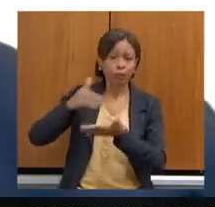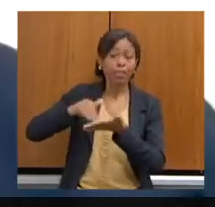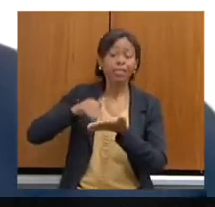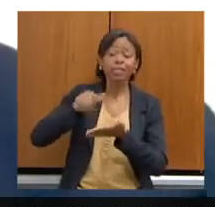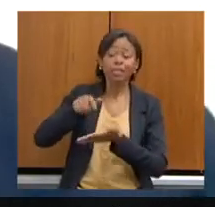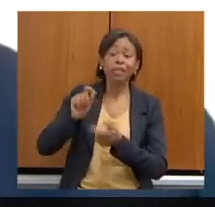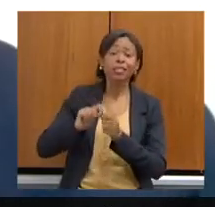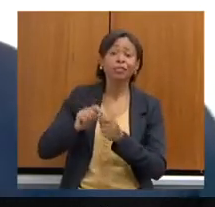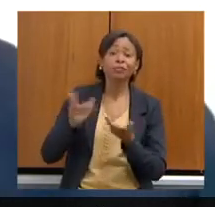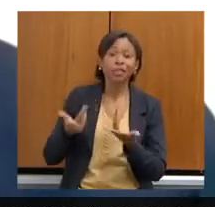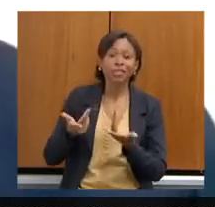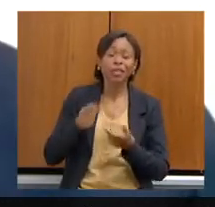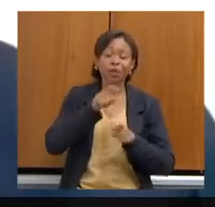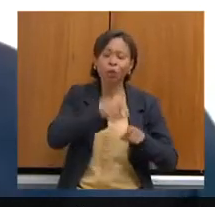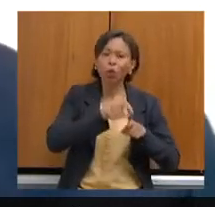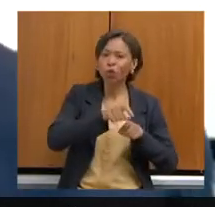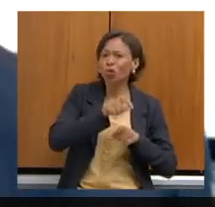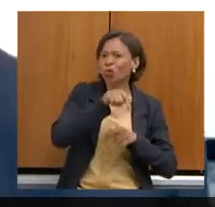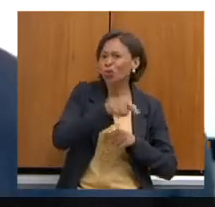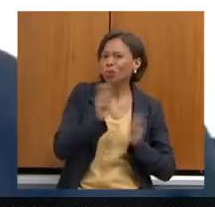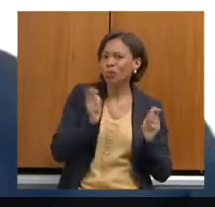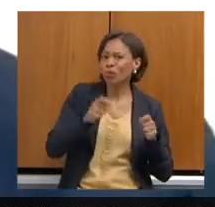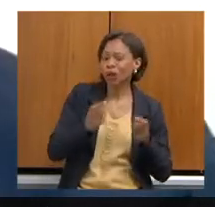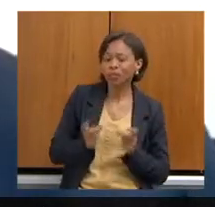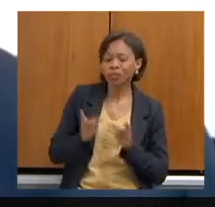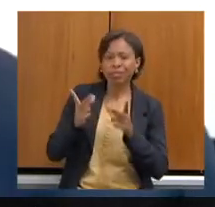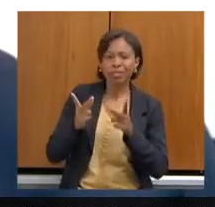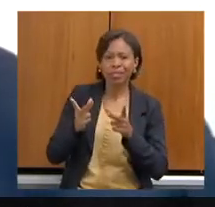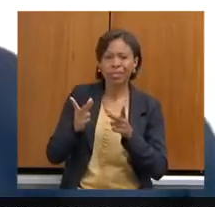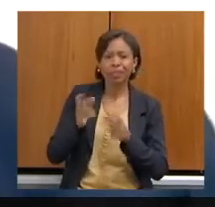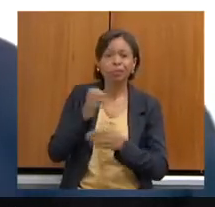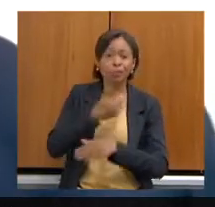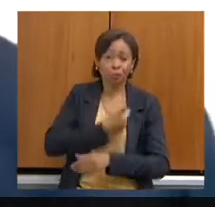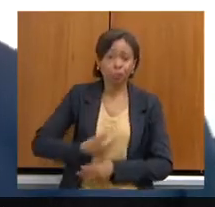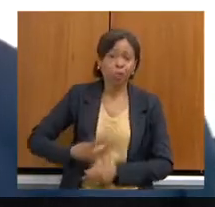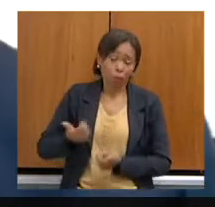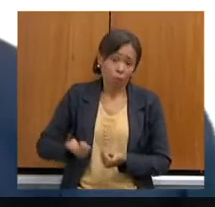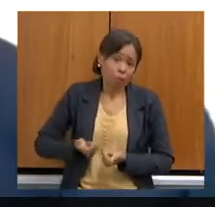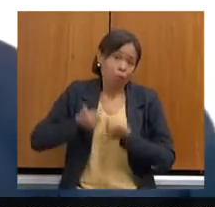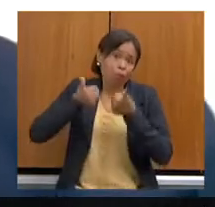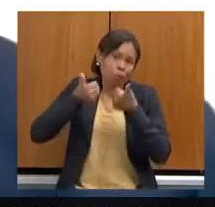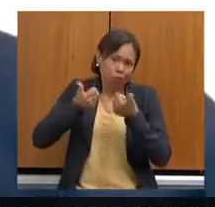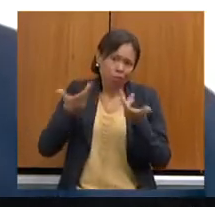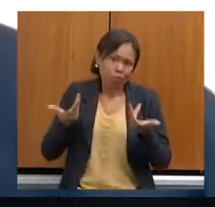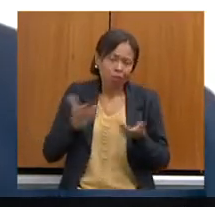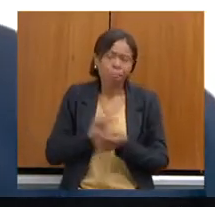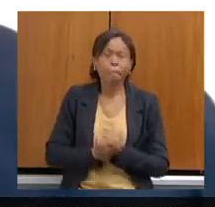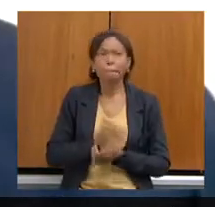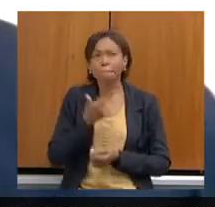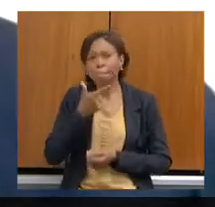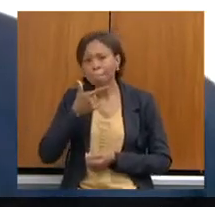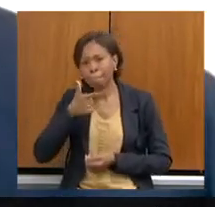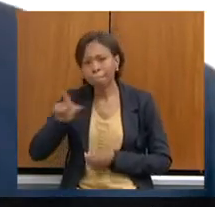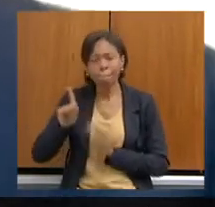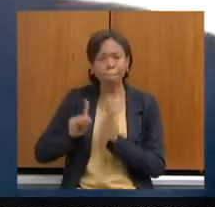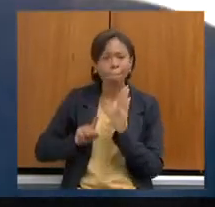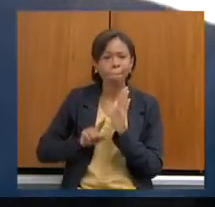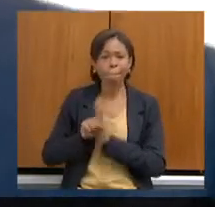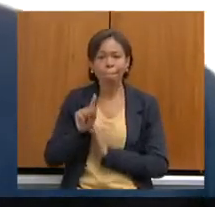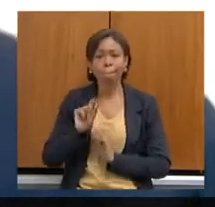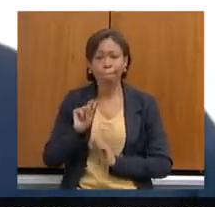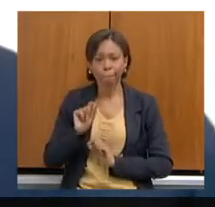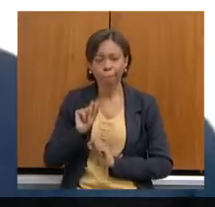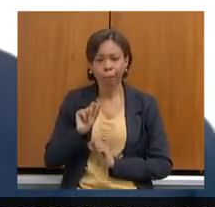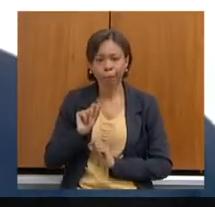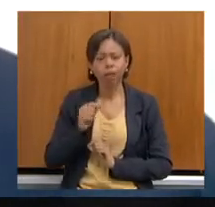o pequeno produtor possa vender para o estado melhorando a sua comercialização a outra coleção encontrar o seguinte eu